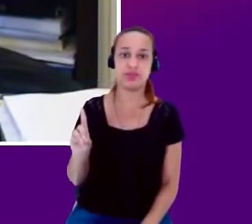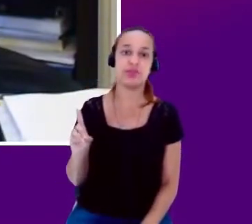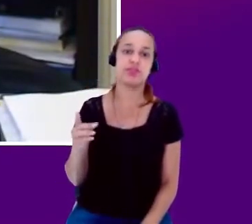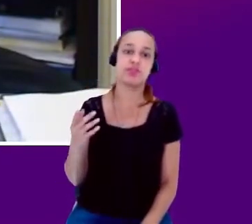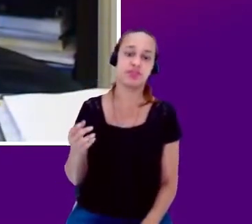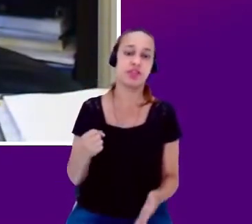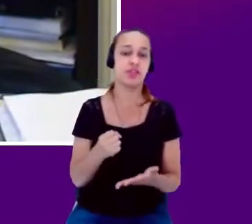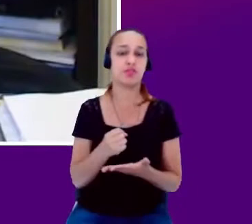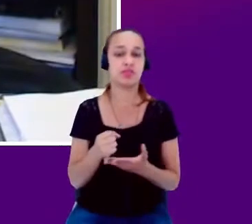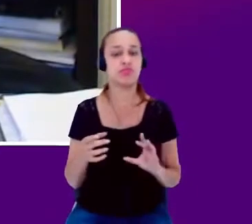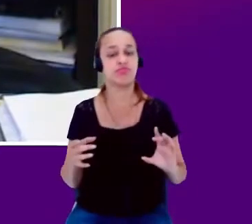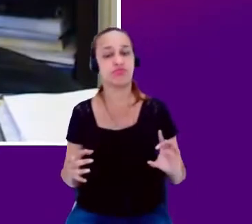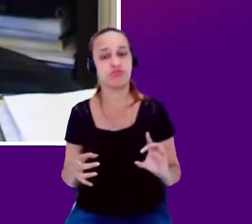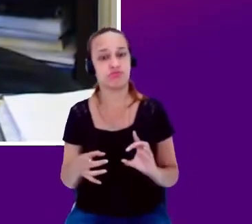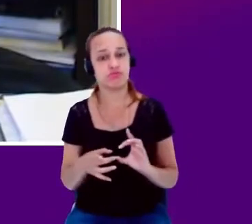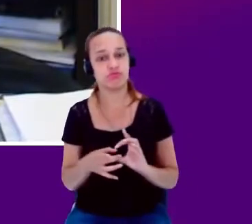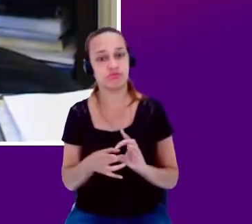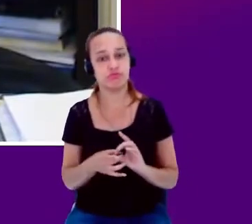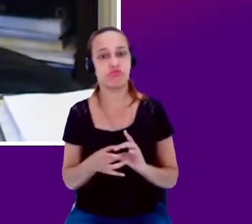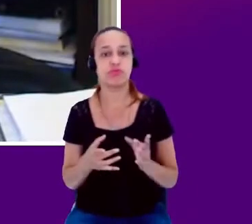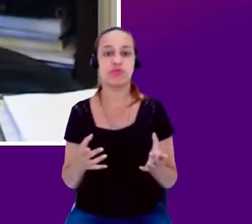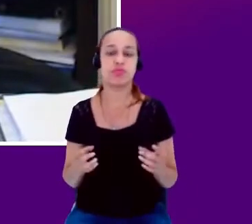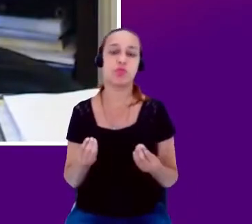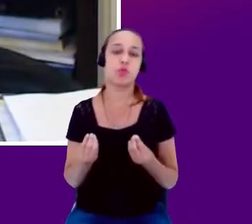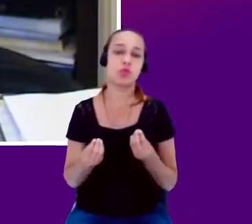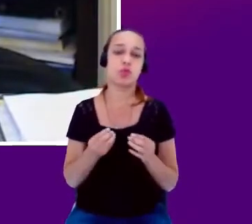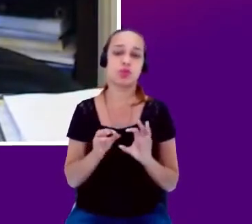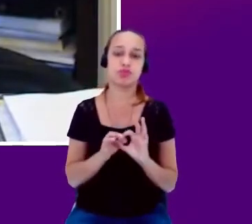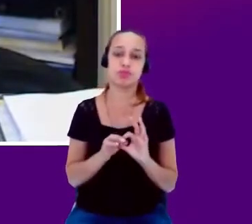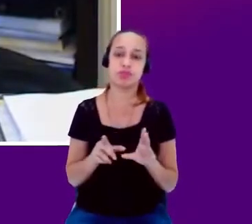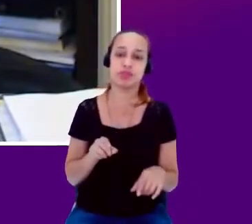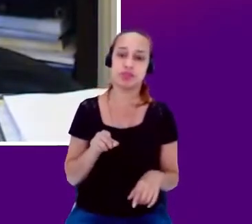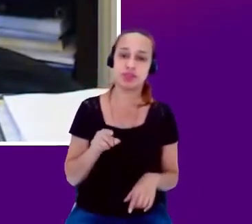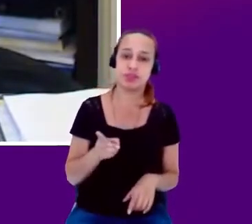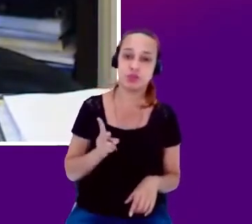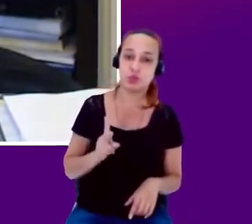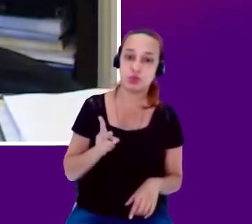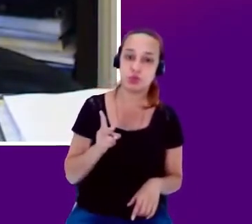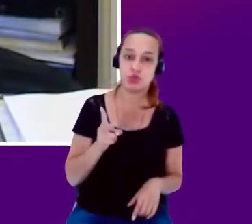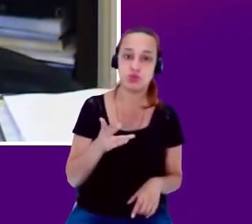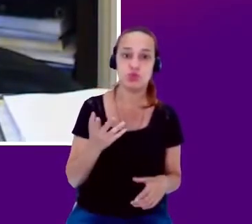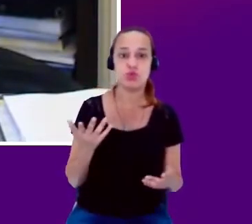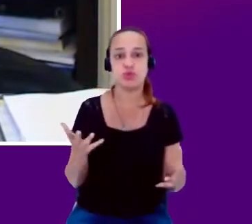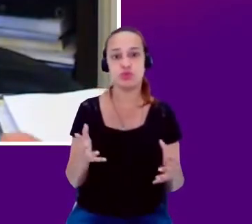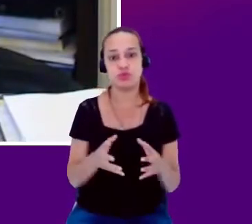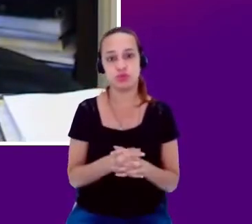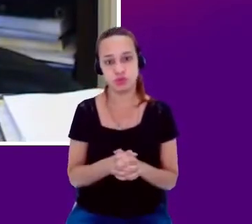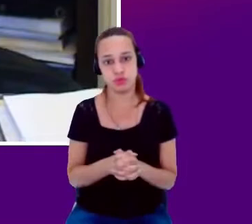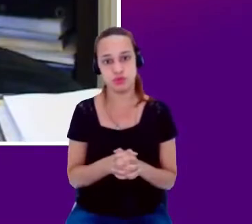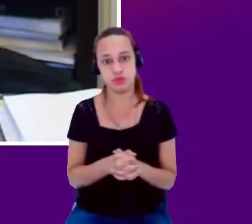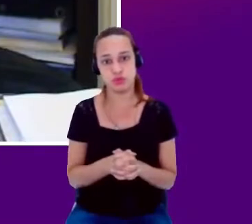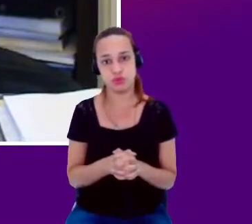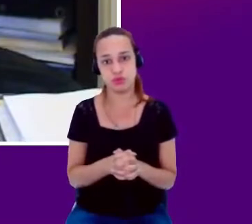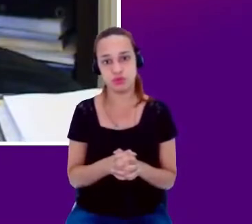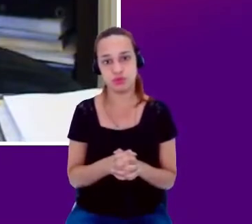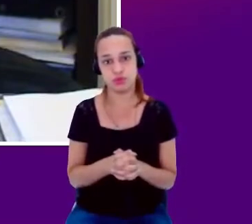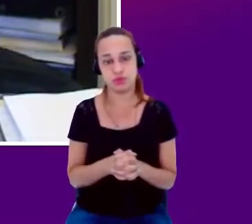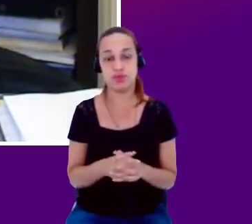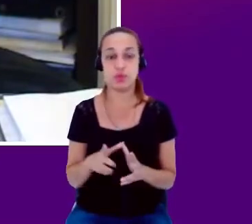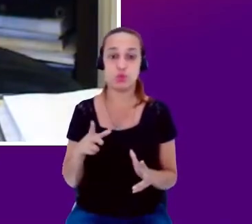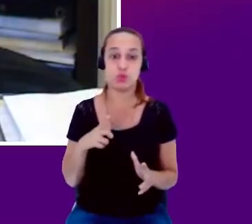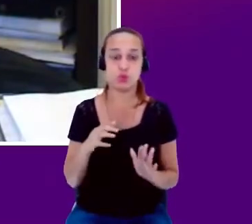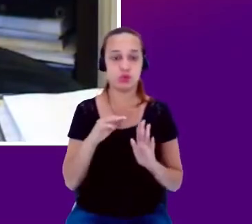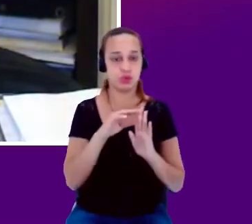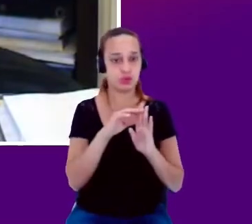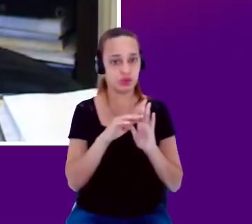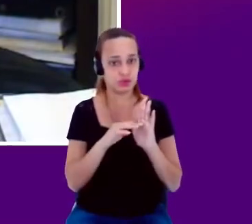da adequação, como permitir que essa adequação continue sendo, essa discriminação continue sendo feita, atendendo às normas